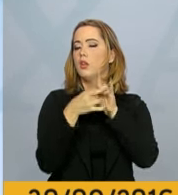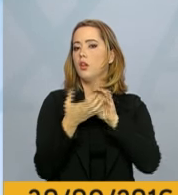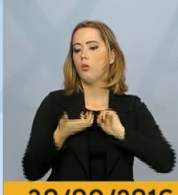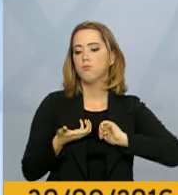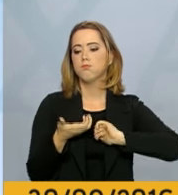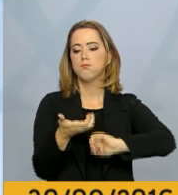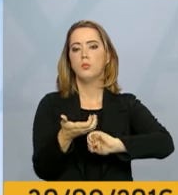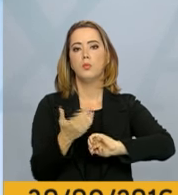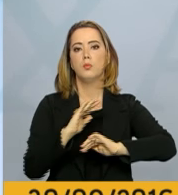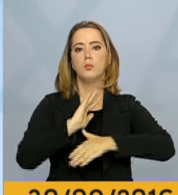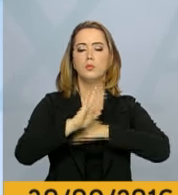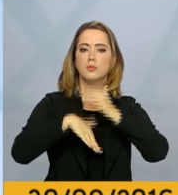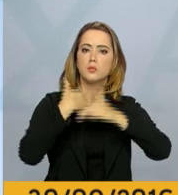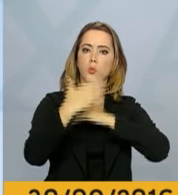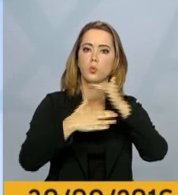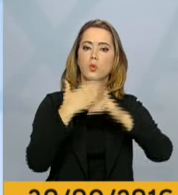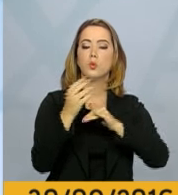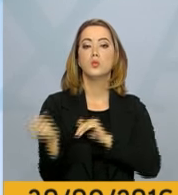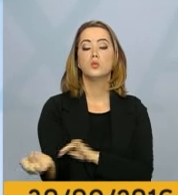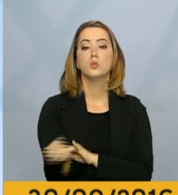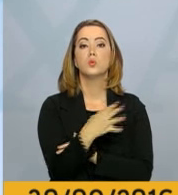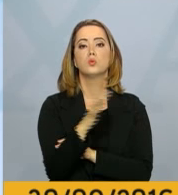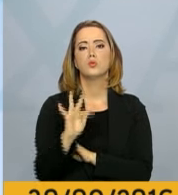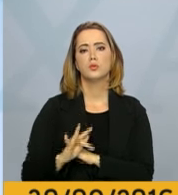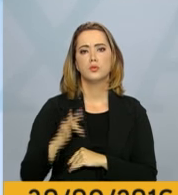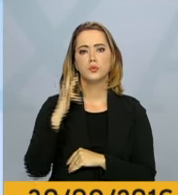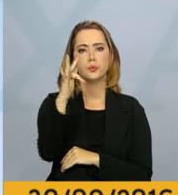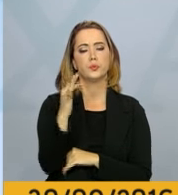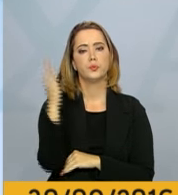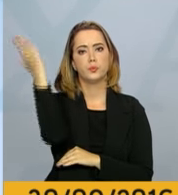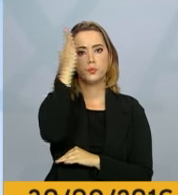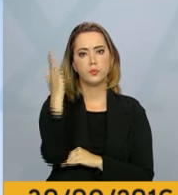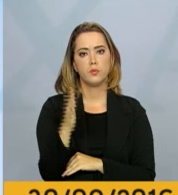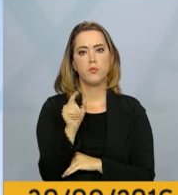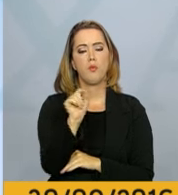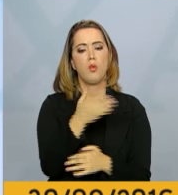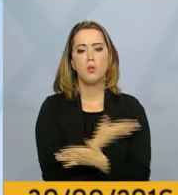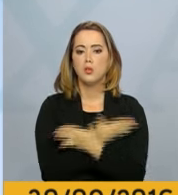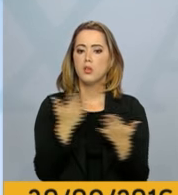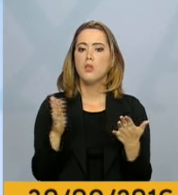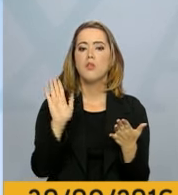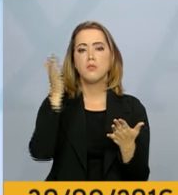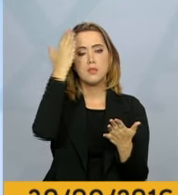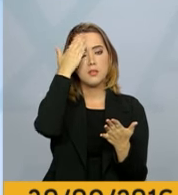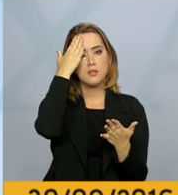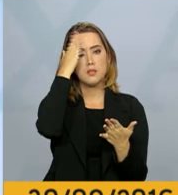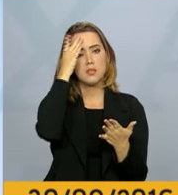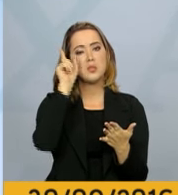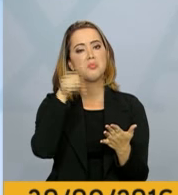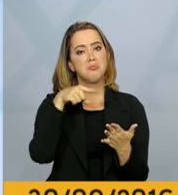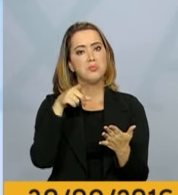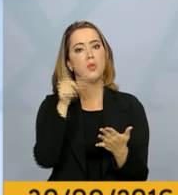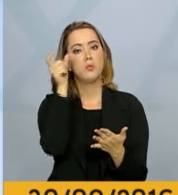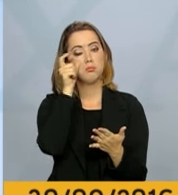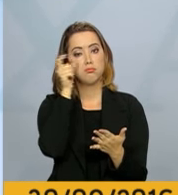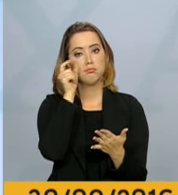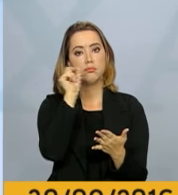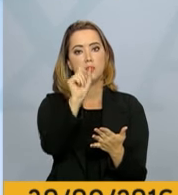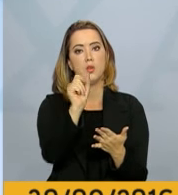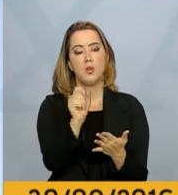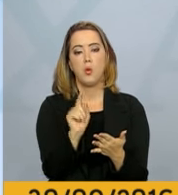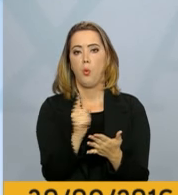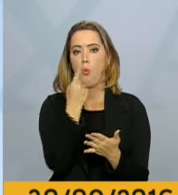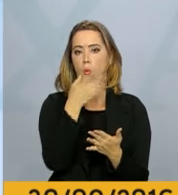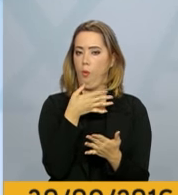para construir um novo futuro para o Brasil. Os senhores sabem que é interessante, esta é outra concepção curiosa, que eu quero fazer um